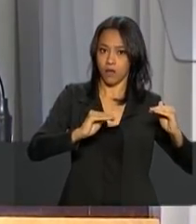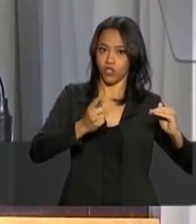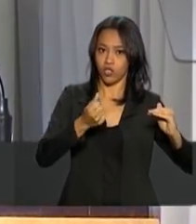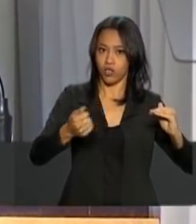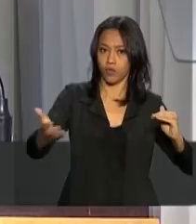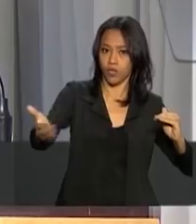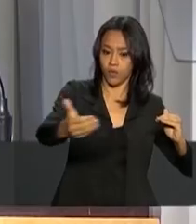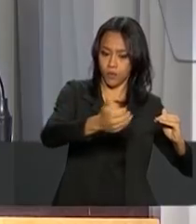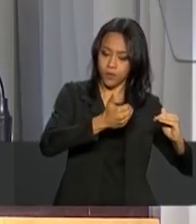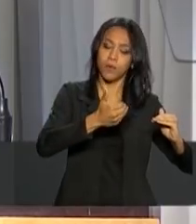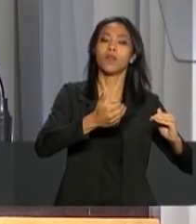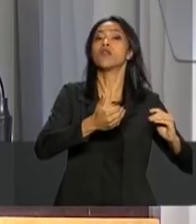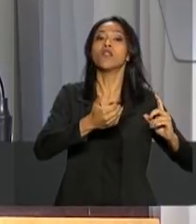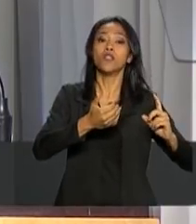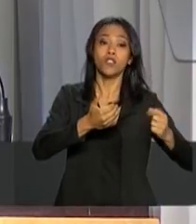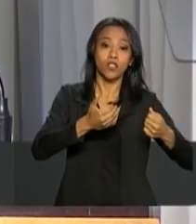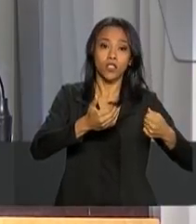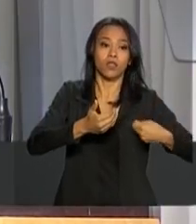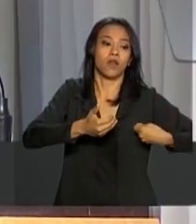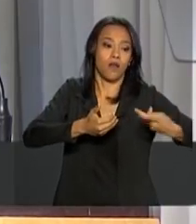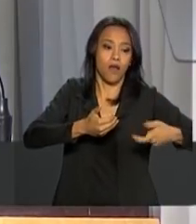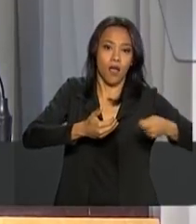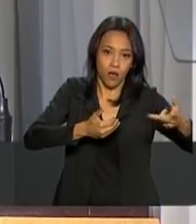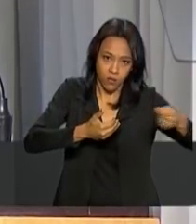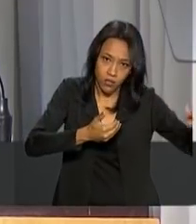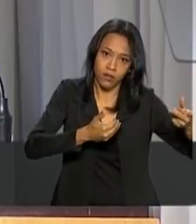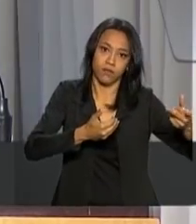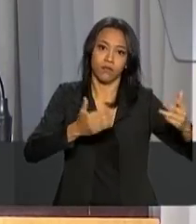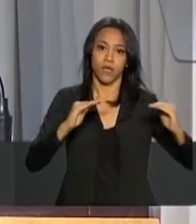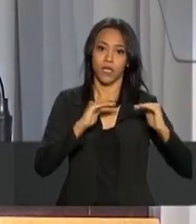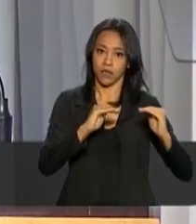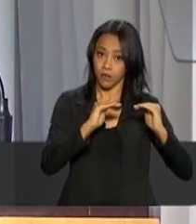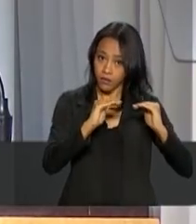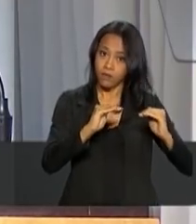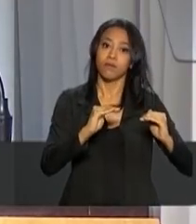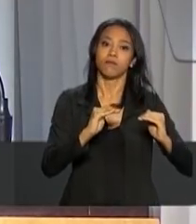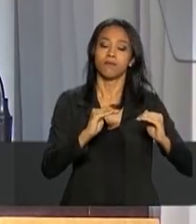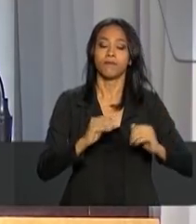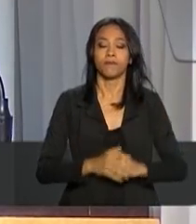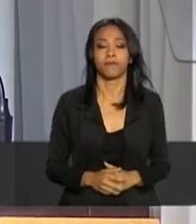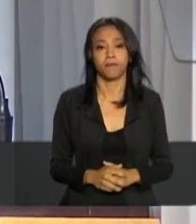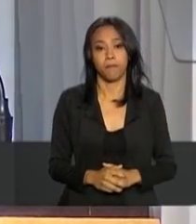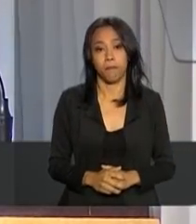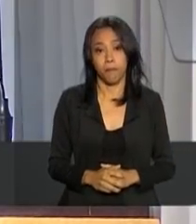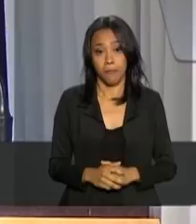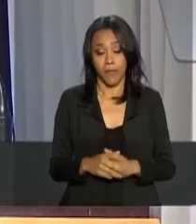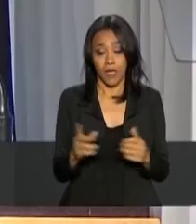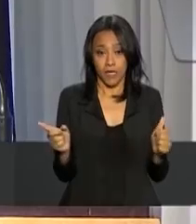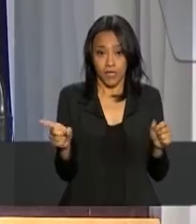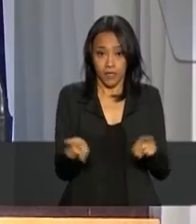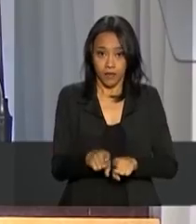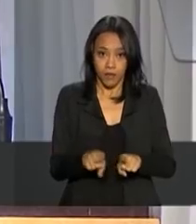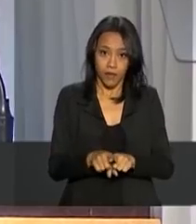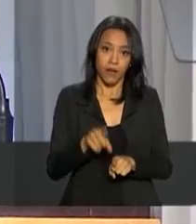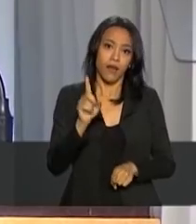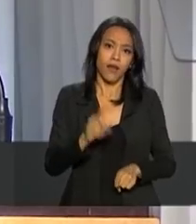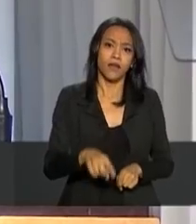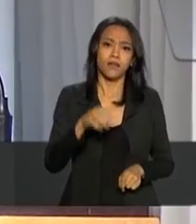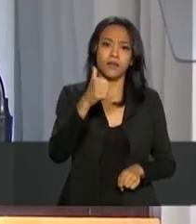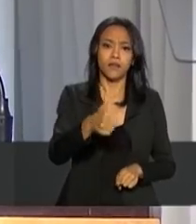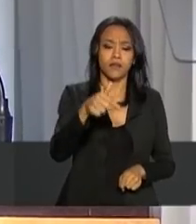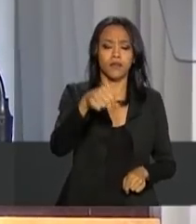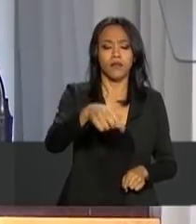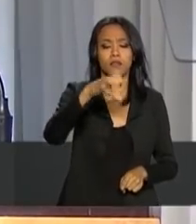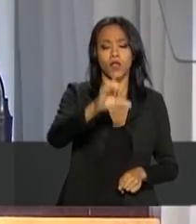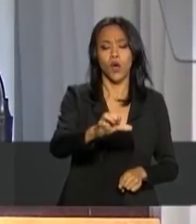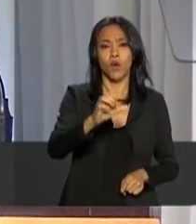que você pode gastar. E, de fato, eu dou exemplo concreto. No primeiro momento, eram 179